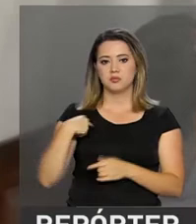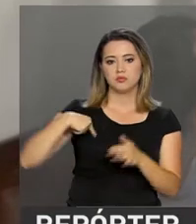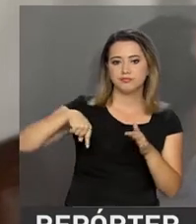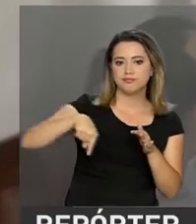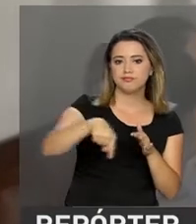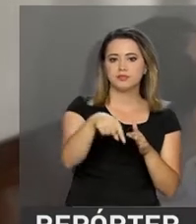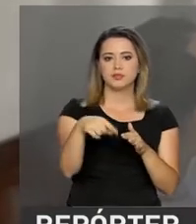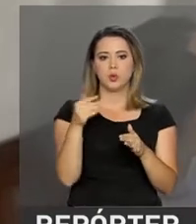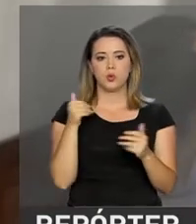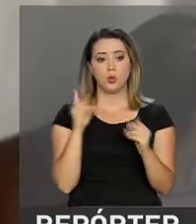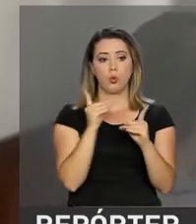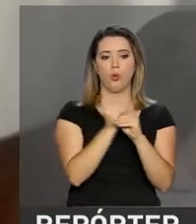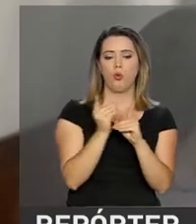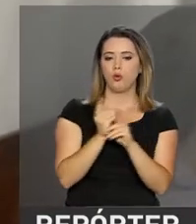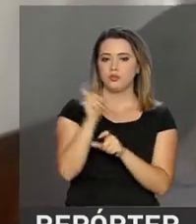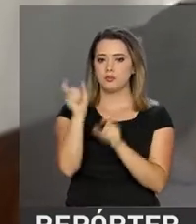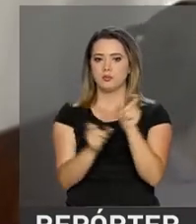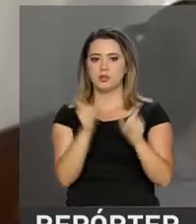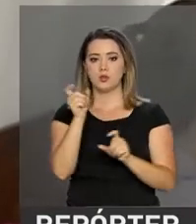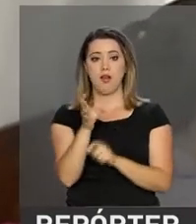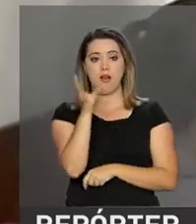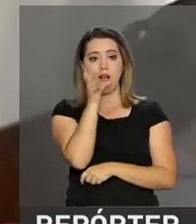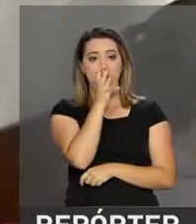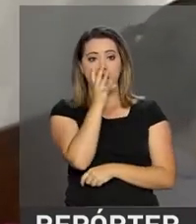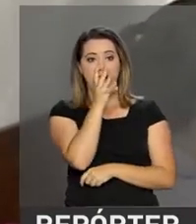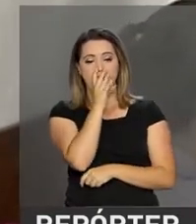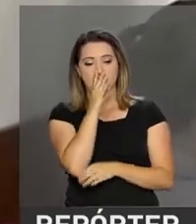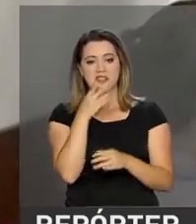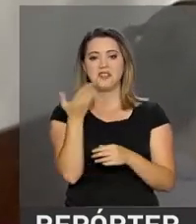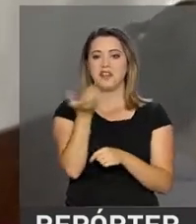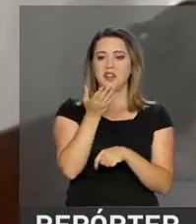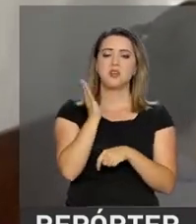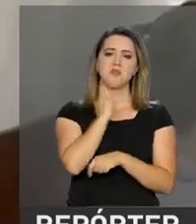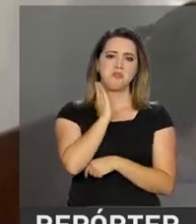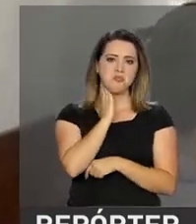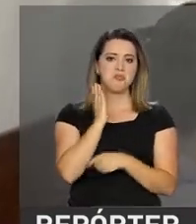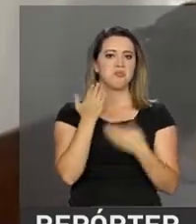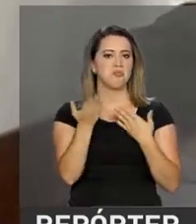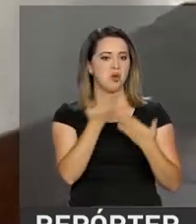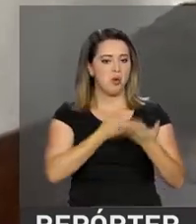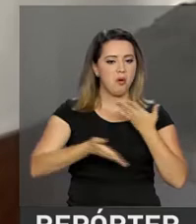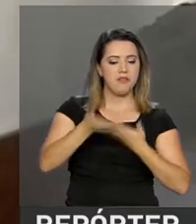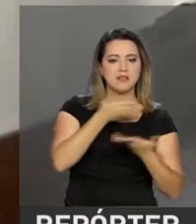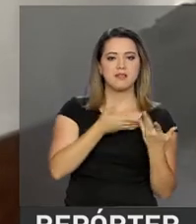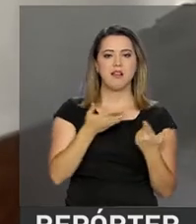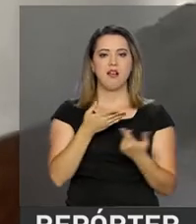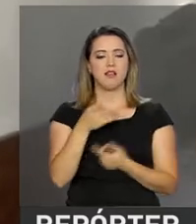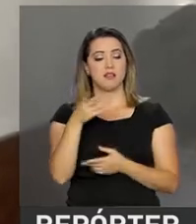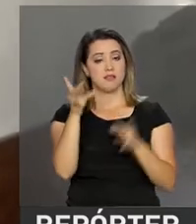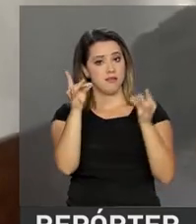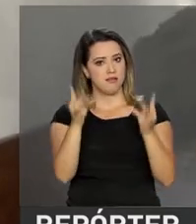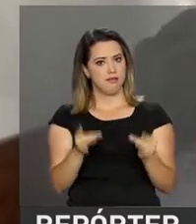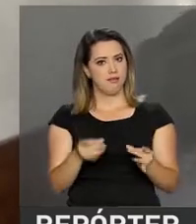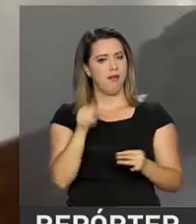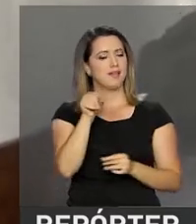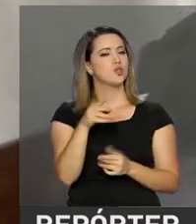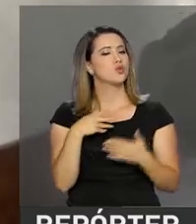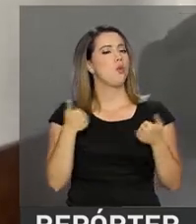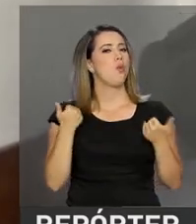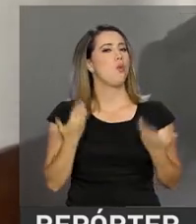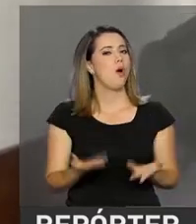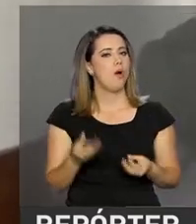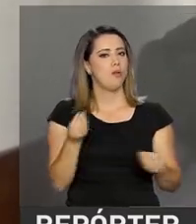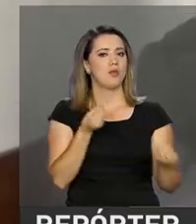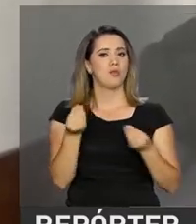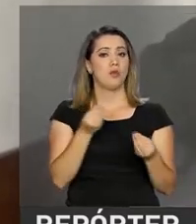pátio, encontra colegas como estes aqui, que querem bater papo, conversar, para saber detalhes, por exemplo, de qual e